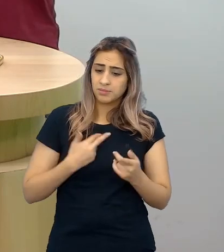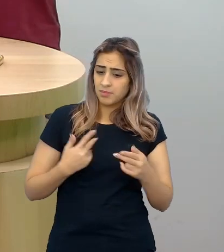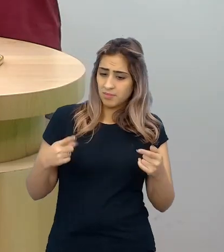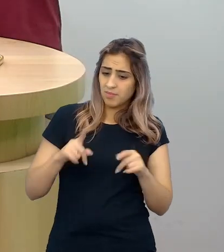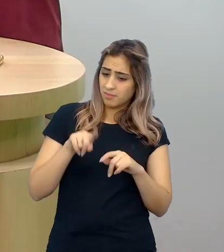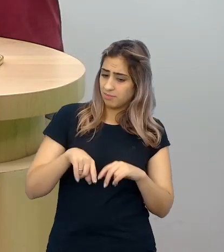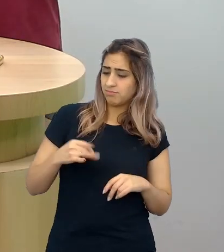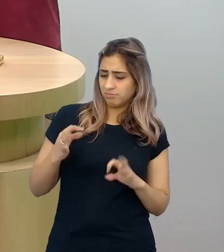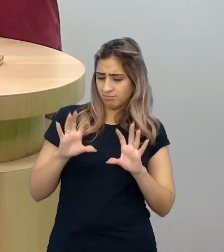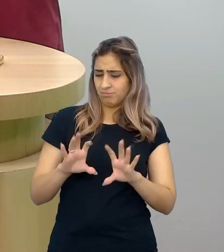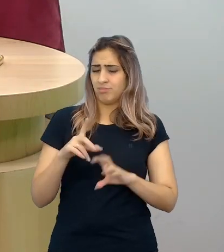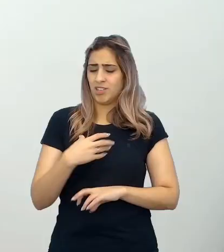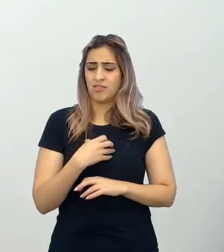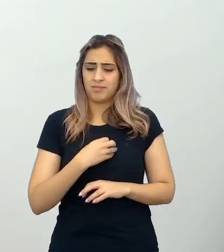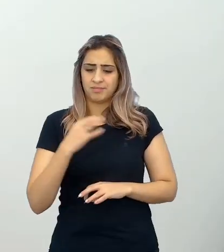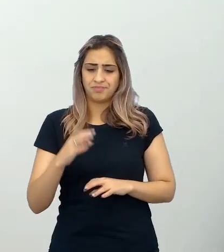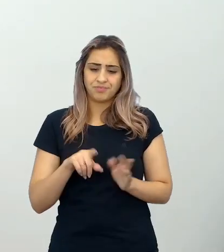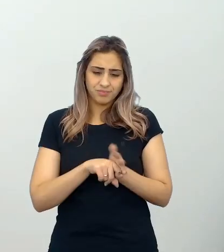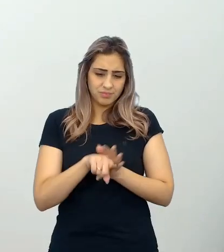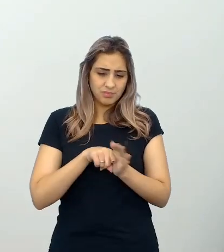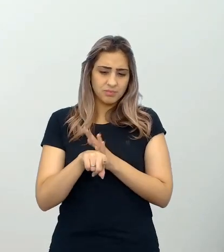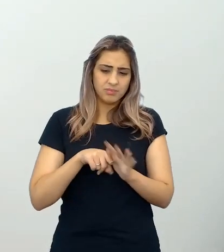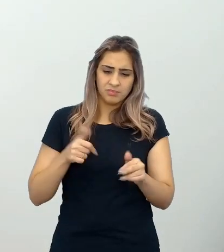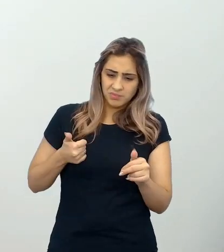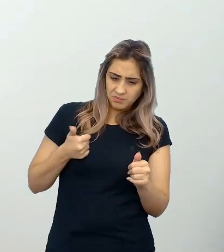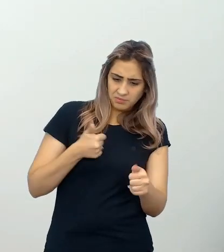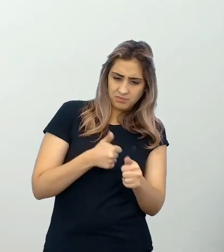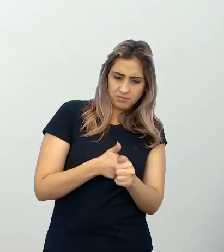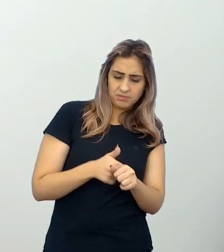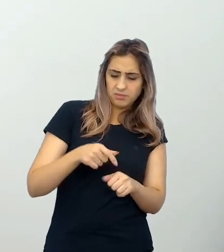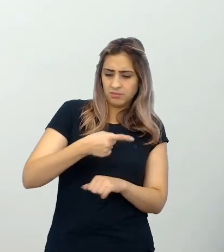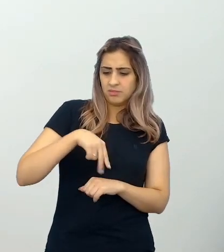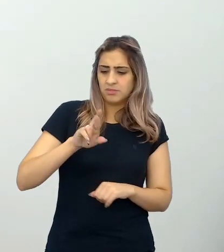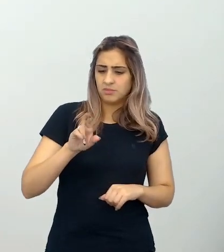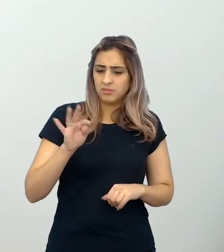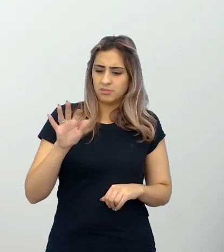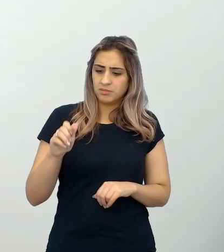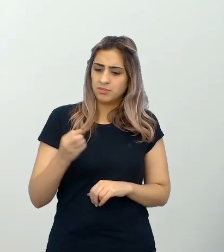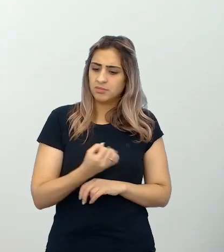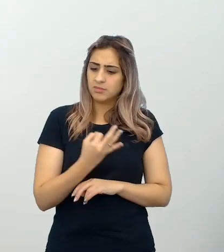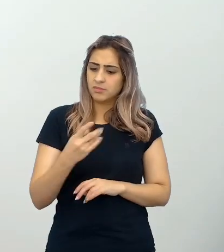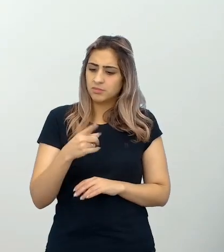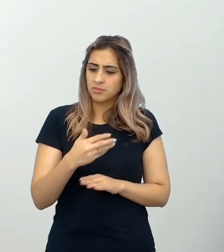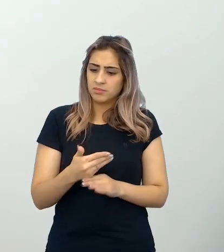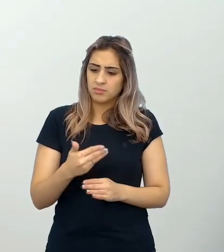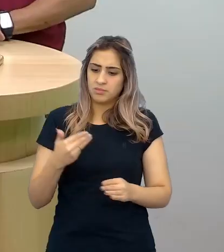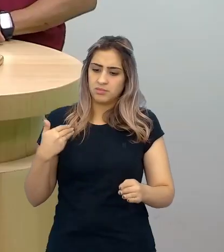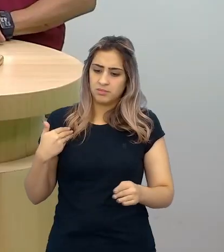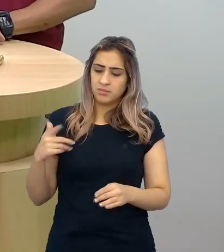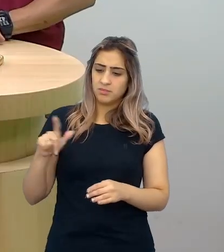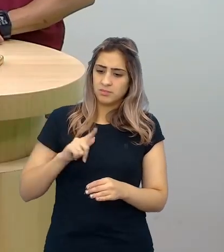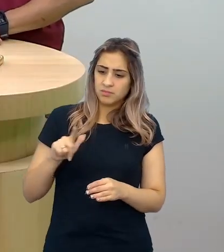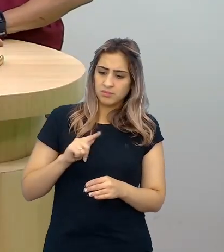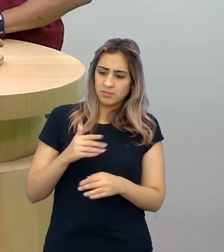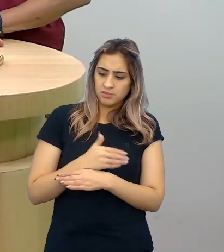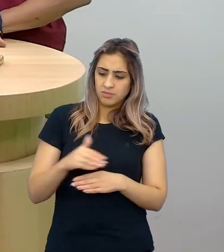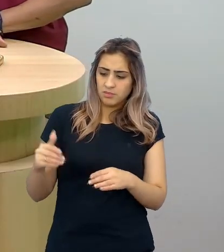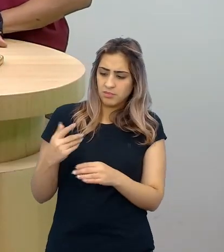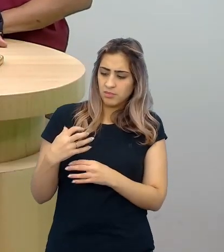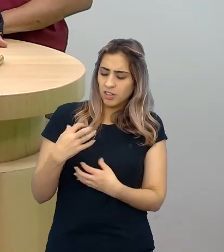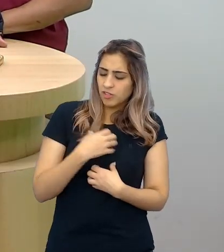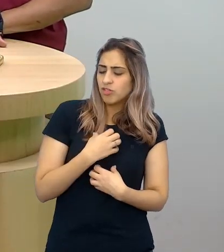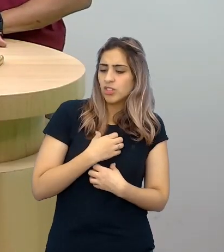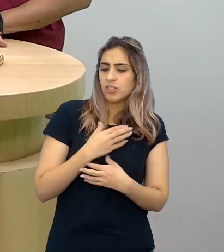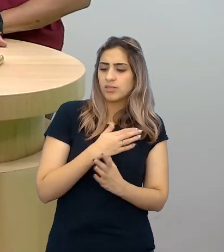é justamente isso, né? Analisar o quão próximo eles estão da reta ou quanto eles se afastam. Por isso que chama linha de tendência, porque a equação, Exatamente.